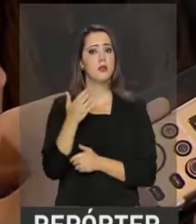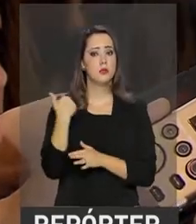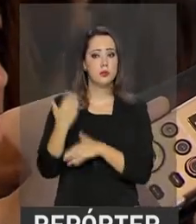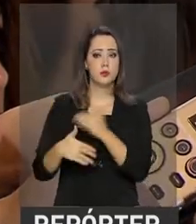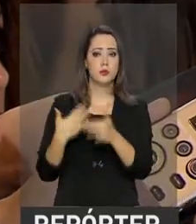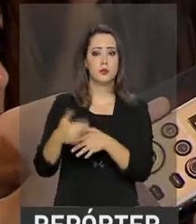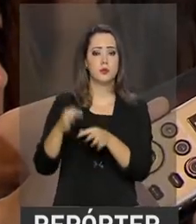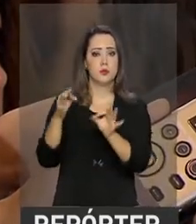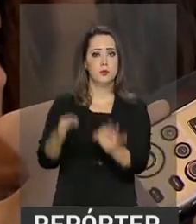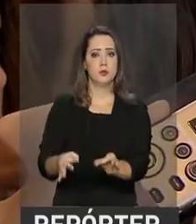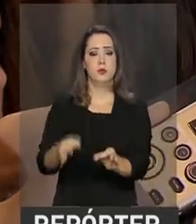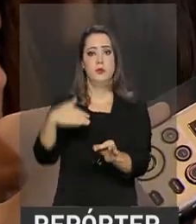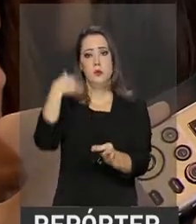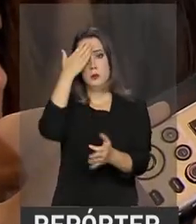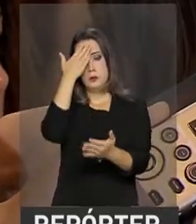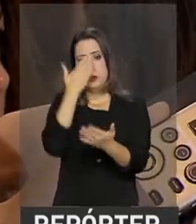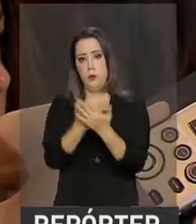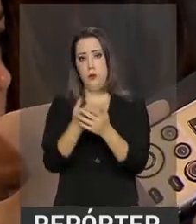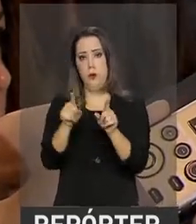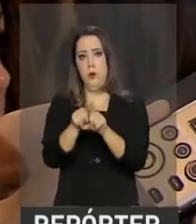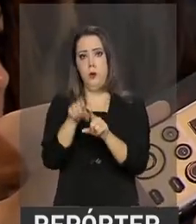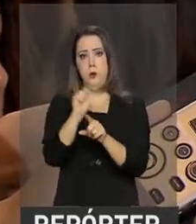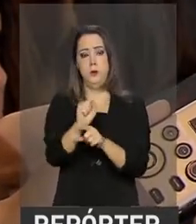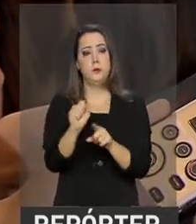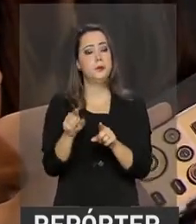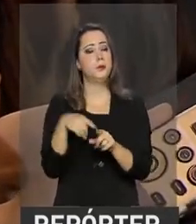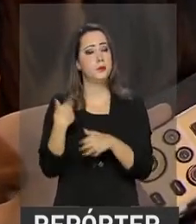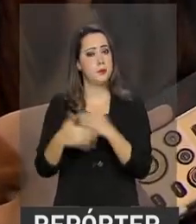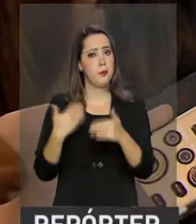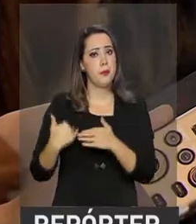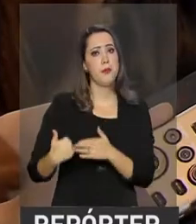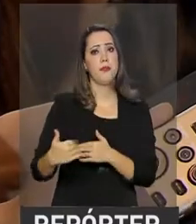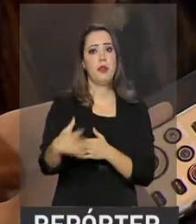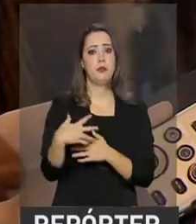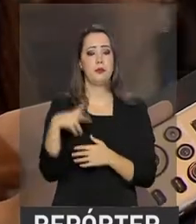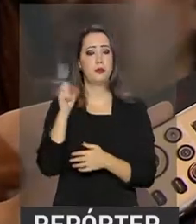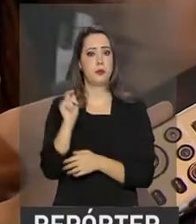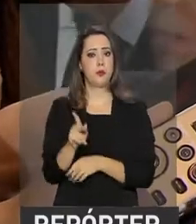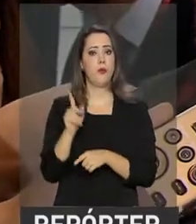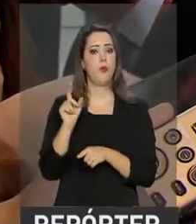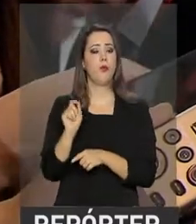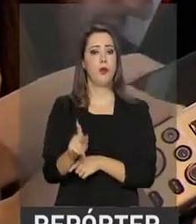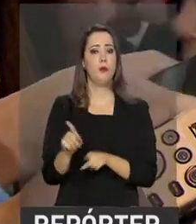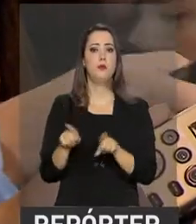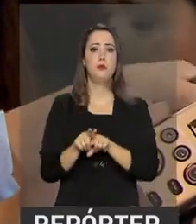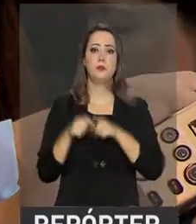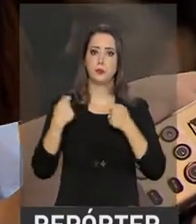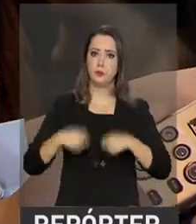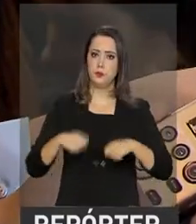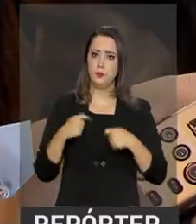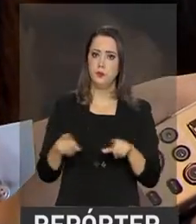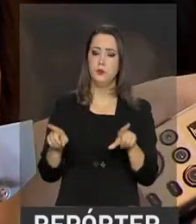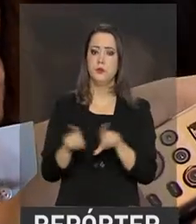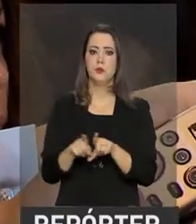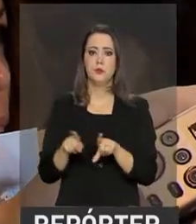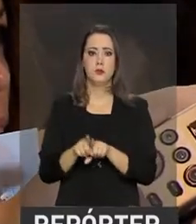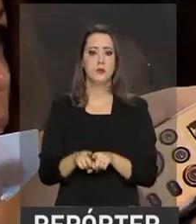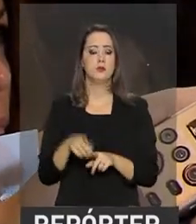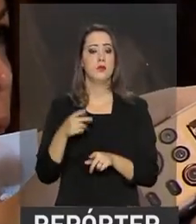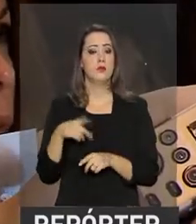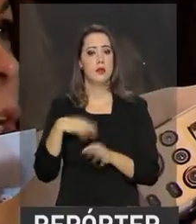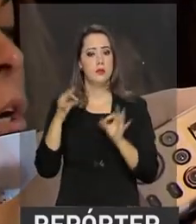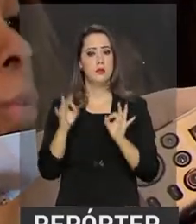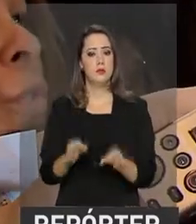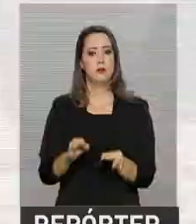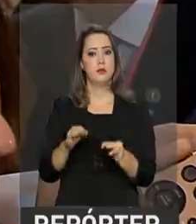ter a certeza que vão continuar recebendo, e por aqueles que vão se aposentar e terão que ter também a certeza que seu direito